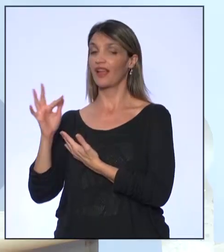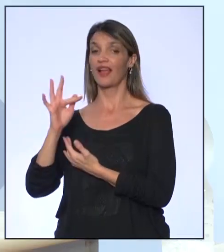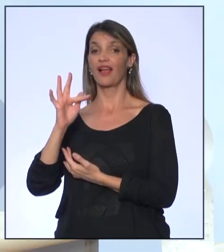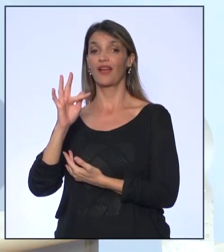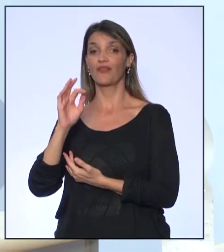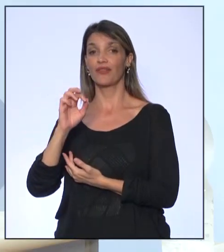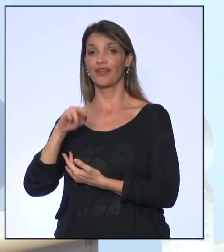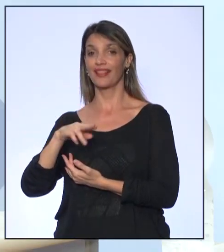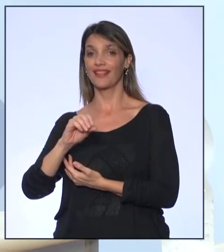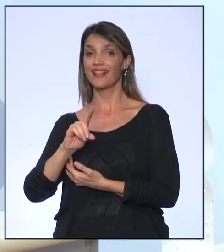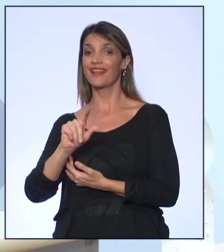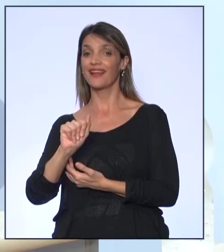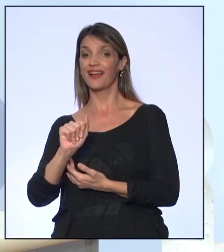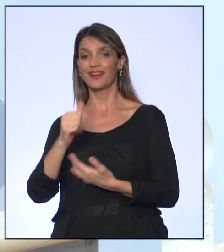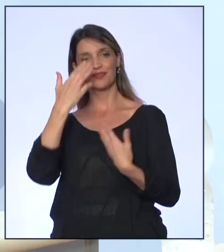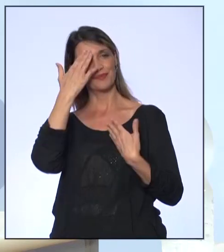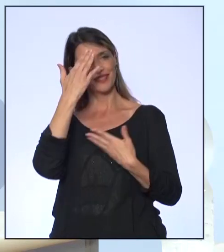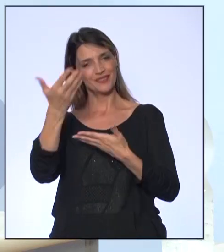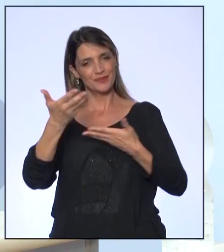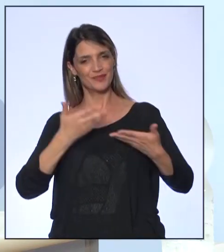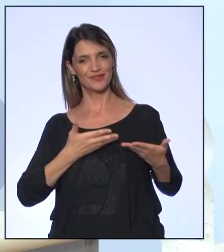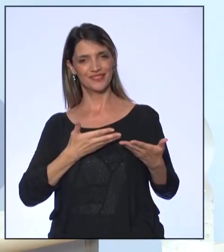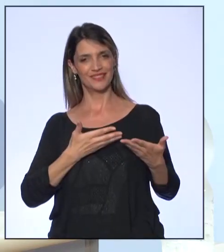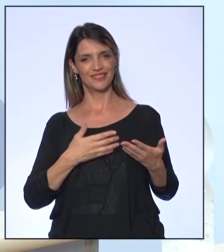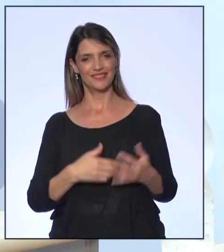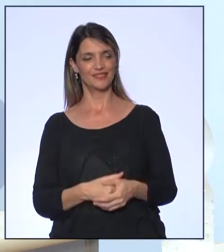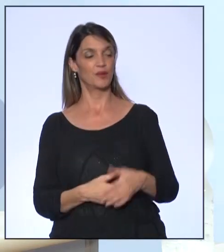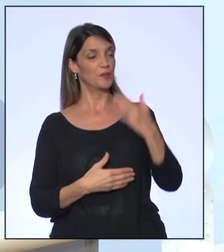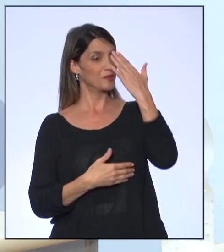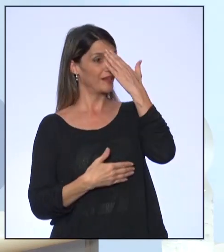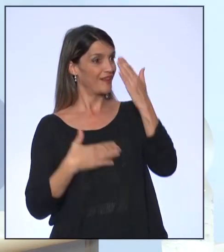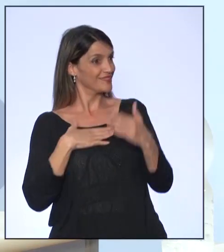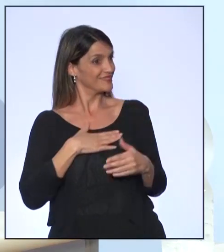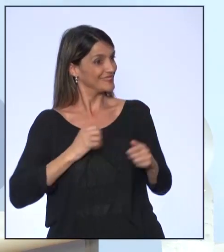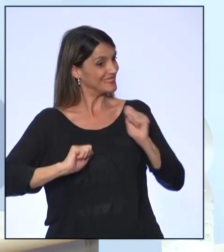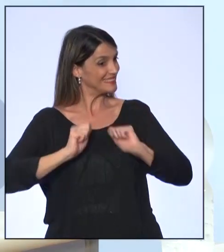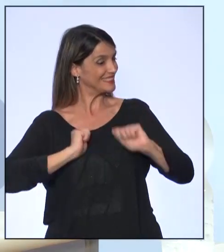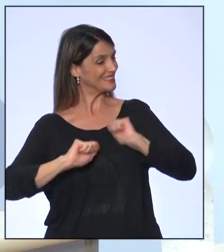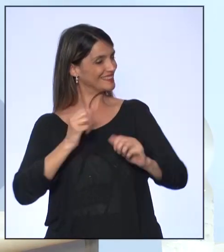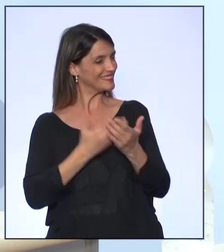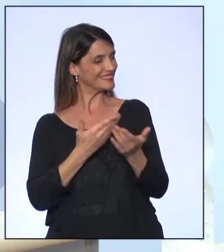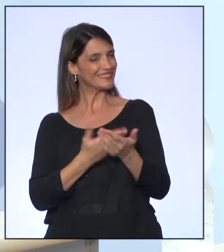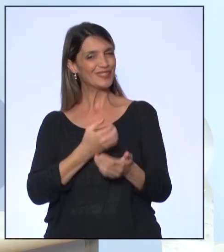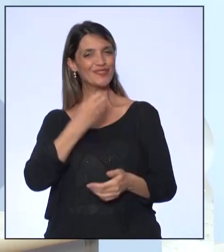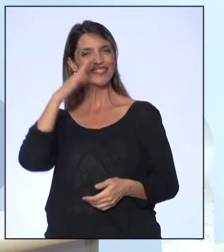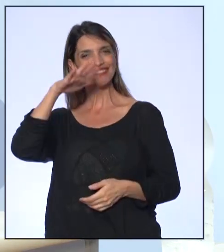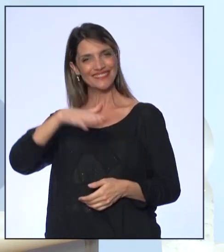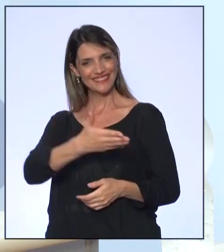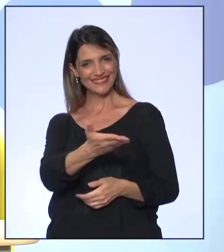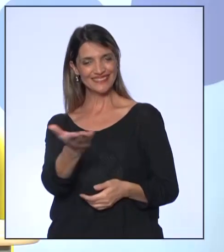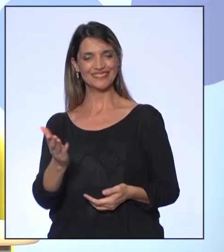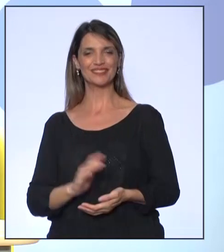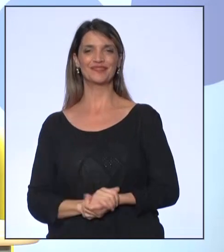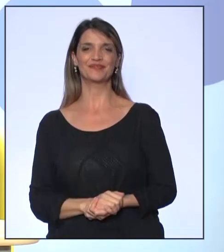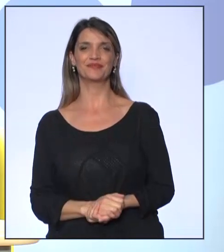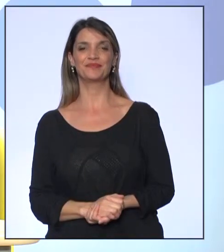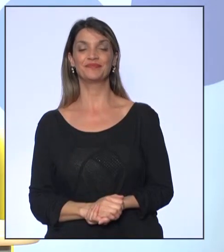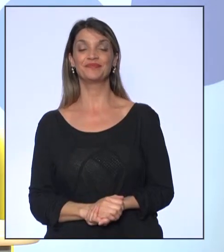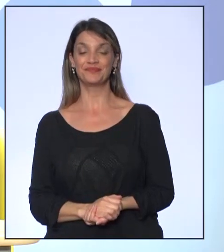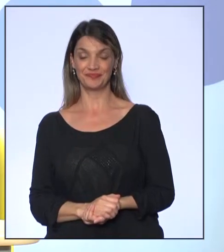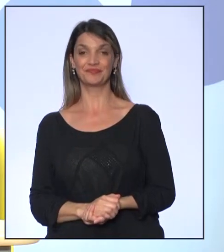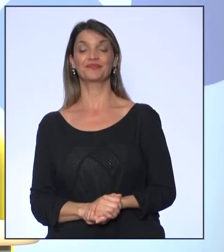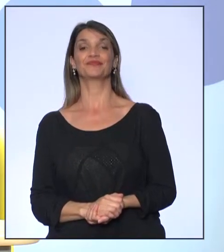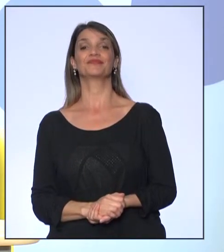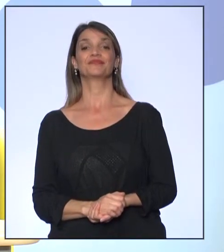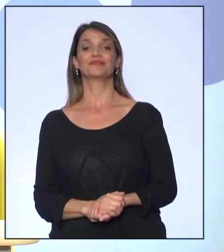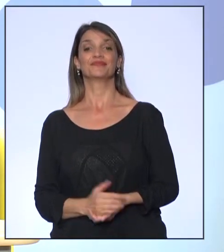Muito obrigada pelo convite, professora. Obrigada, professora. Ansiosa pela aula. Boa tarde, pessoal. Ok,